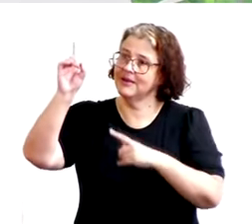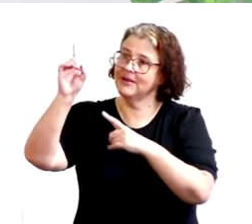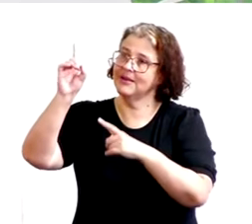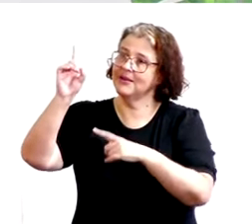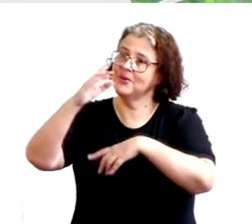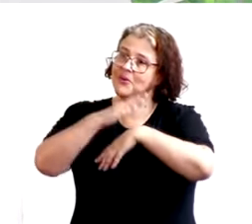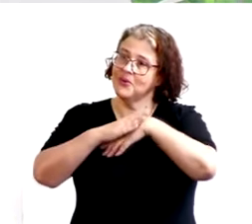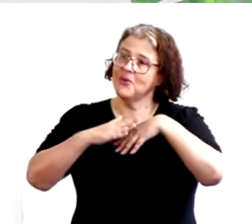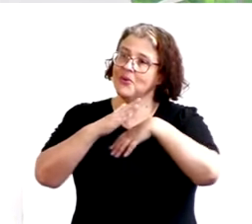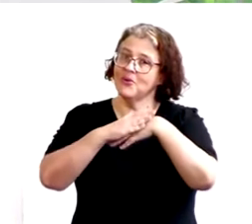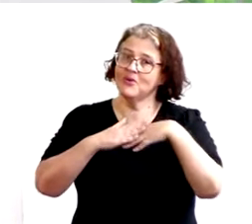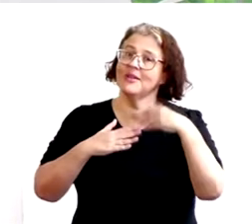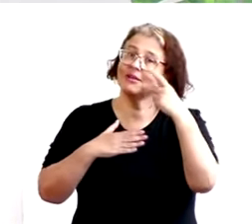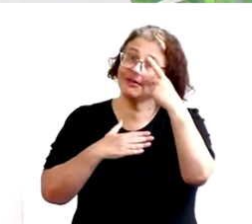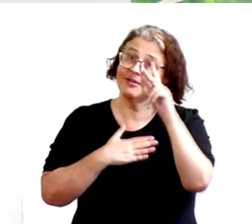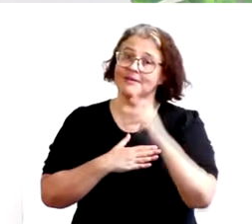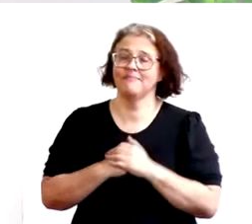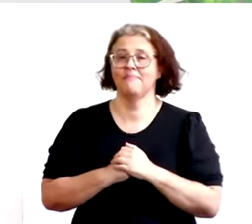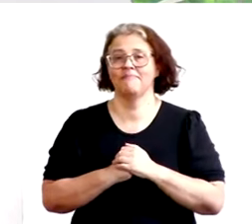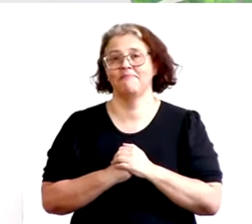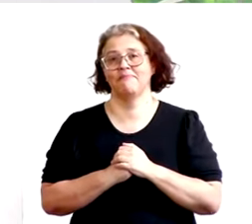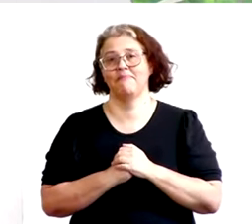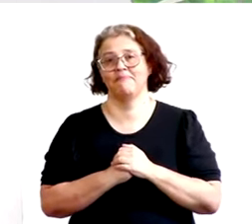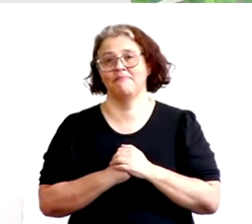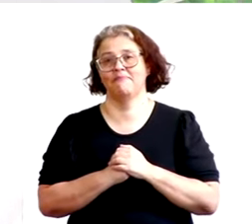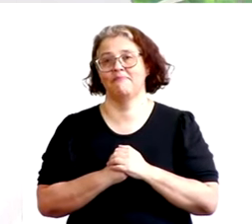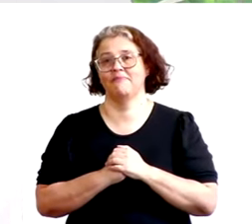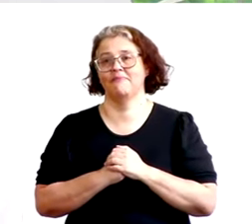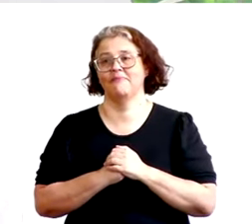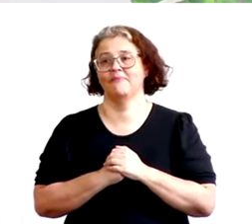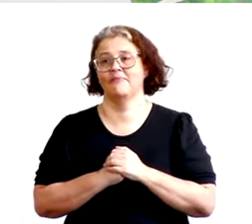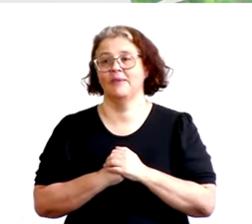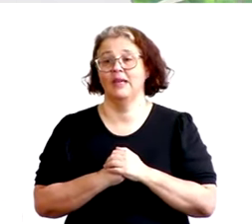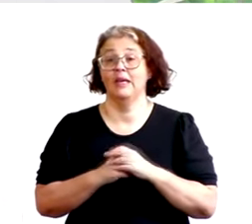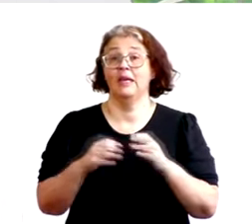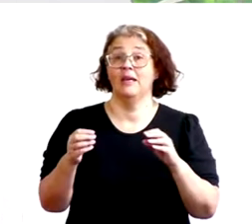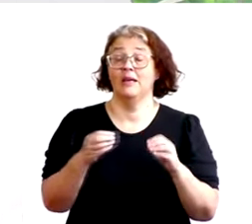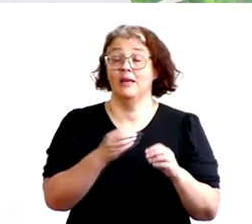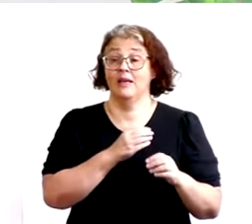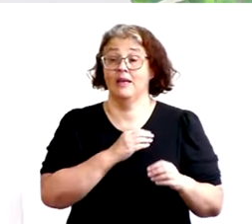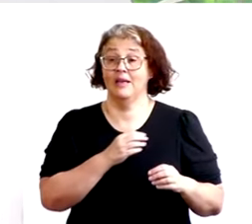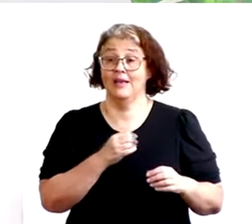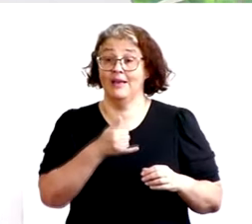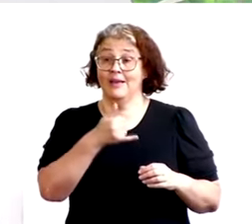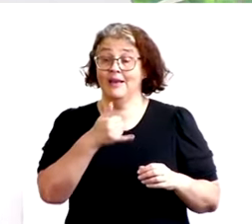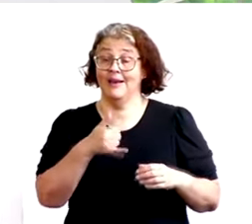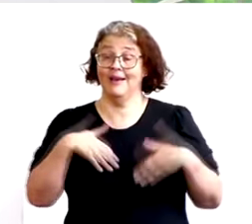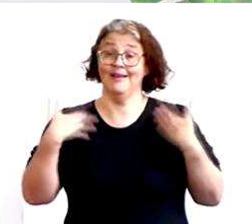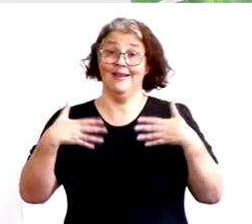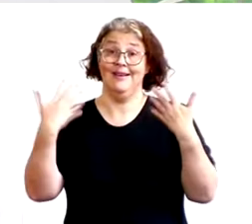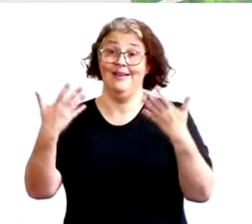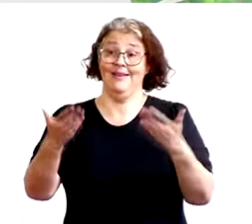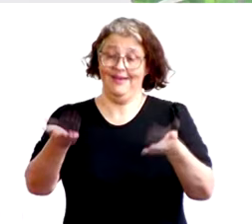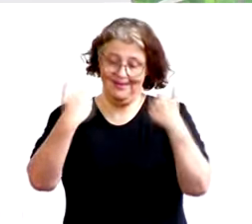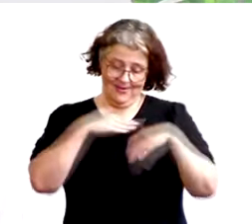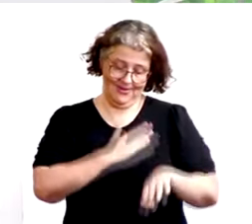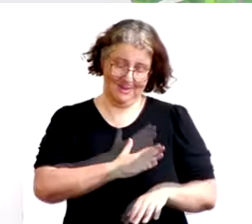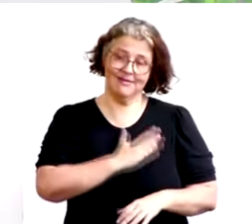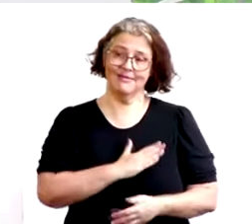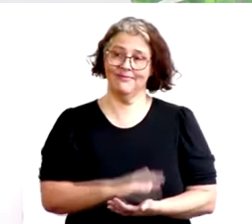consolar o seu coração e trazer de novo alegria ao seu coração